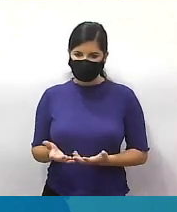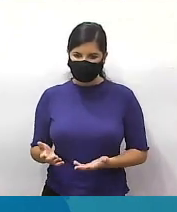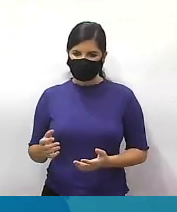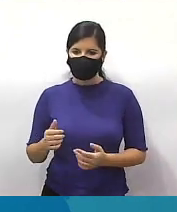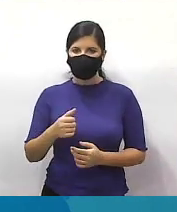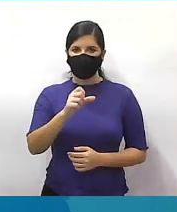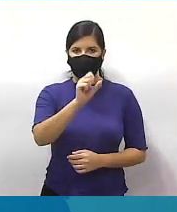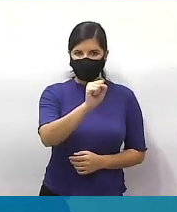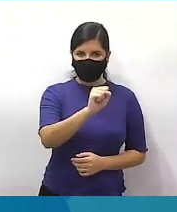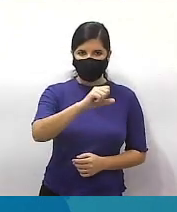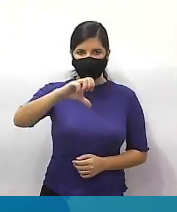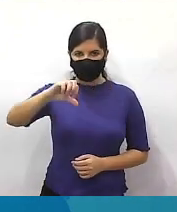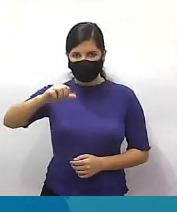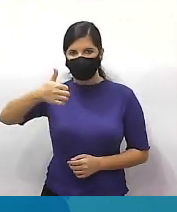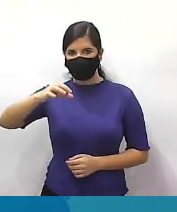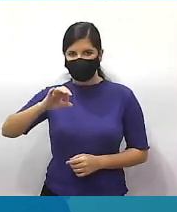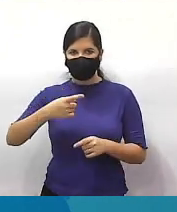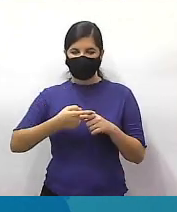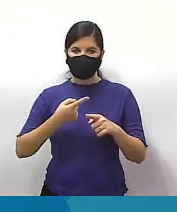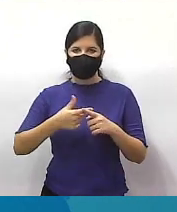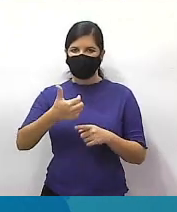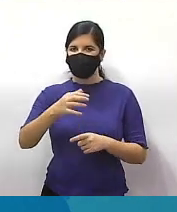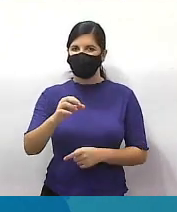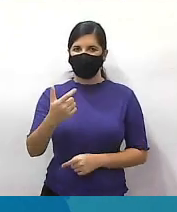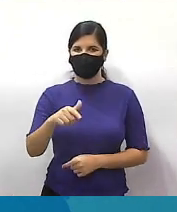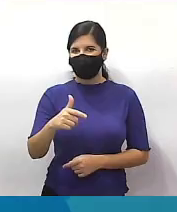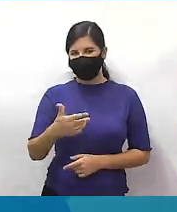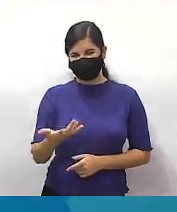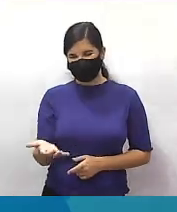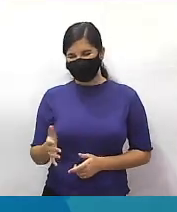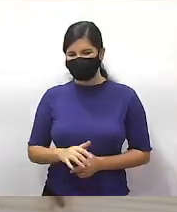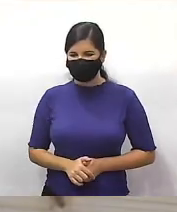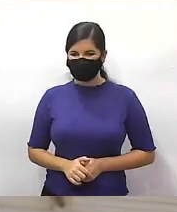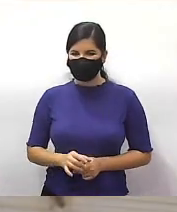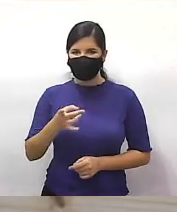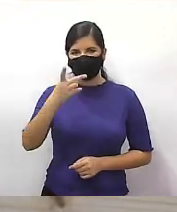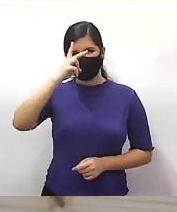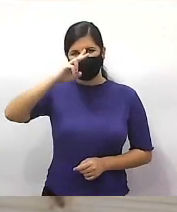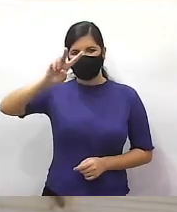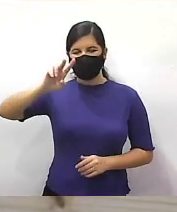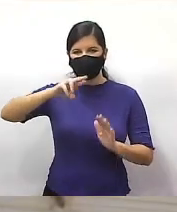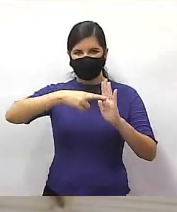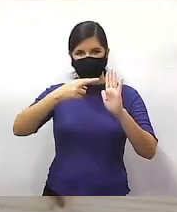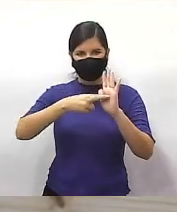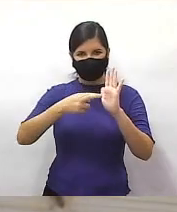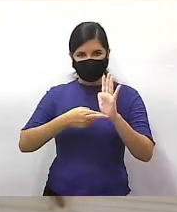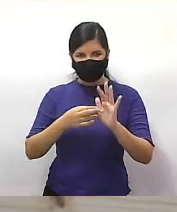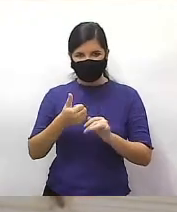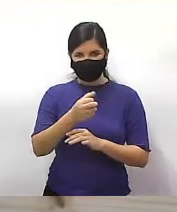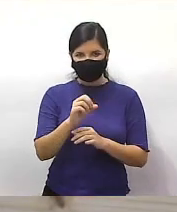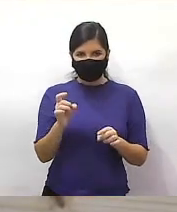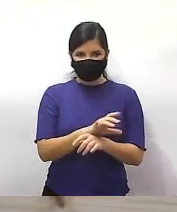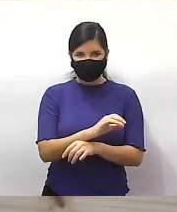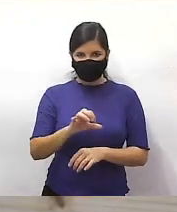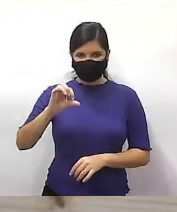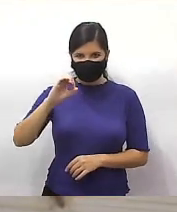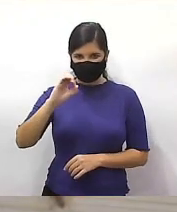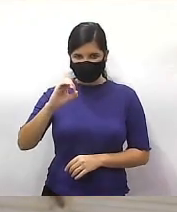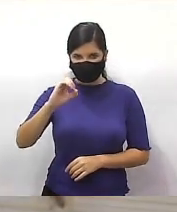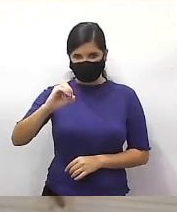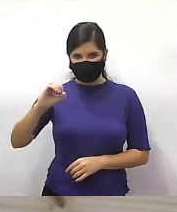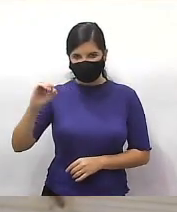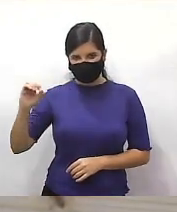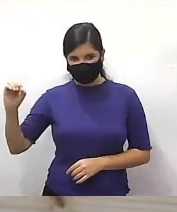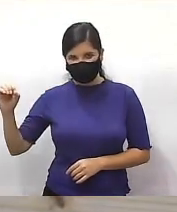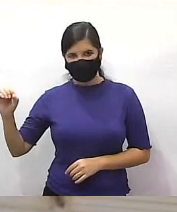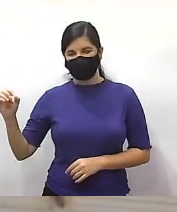o 10 que para fechar, porque o 10 não tem nem graça, né? É só lembrar que o 10 terminou em 0, 0, 0